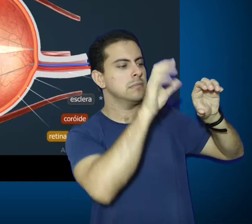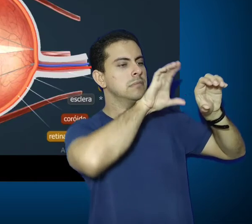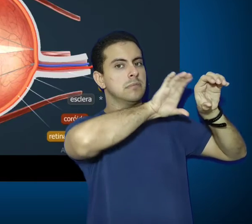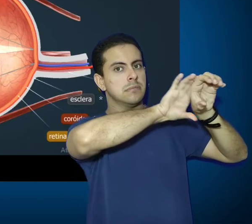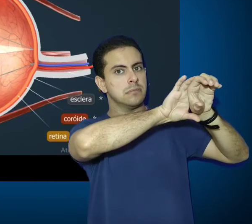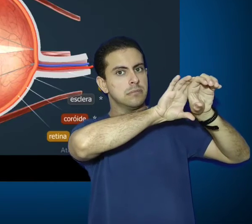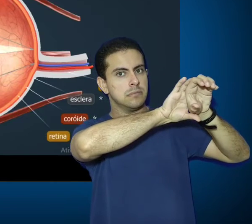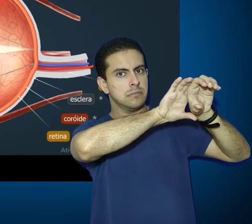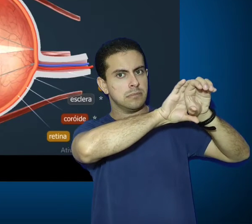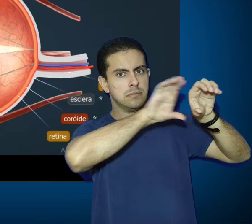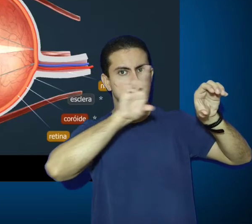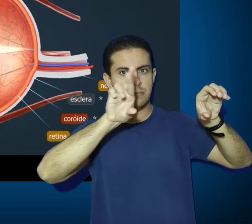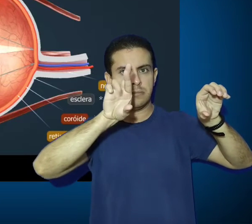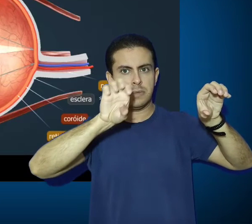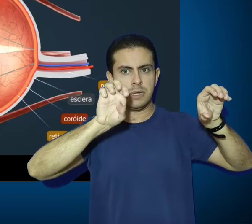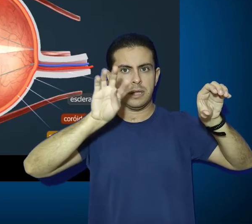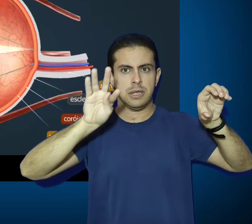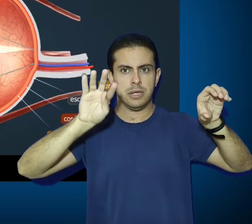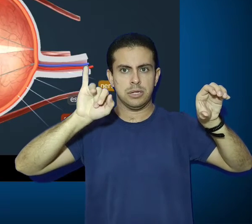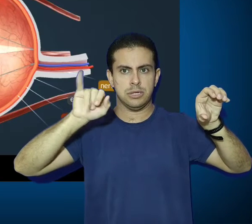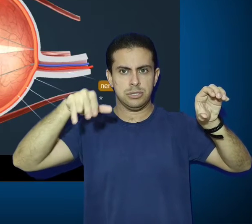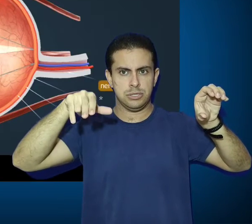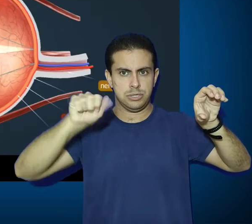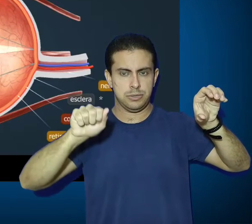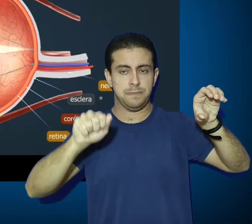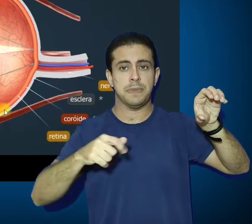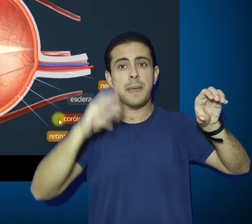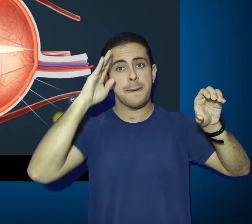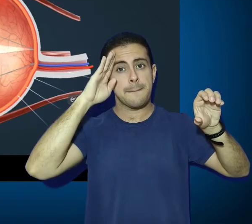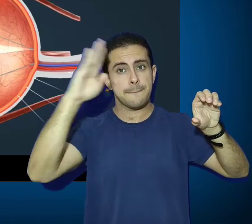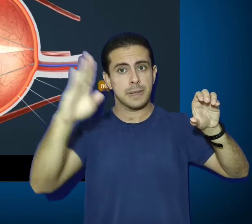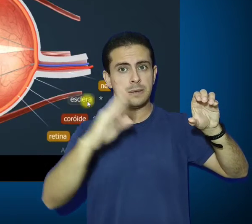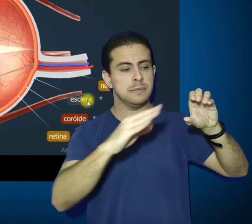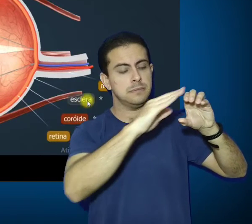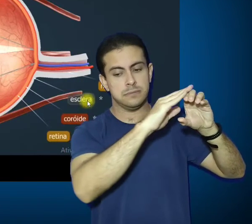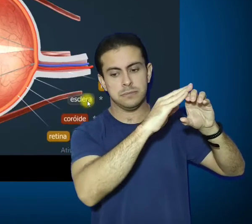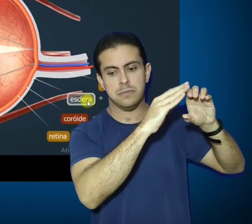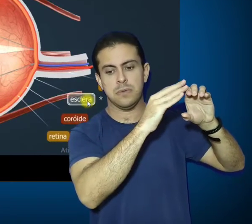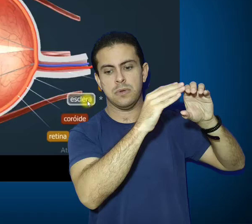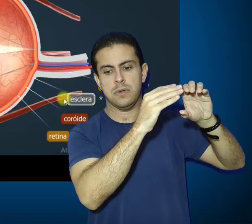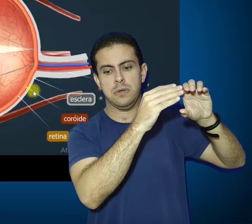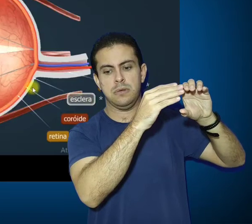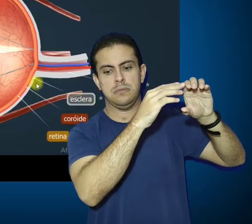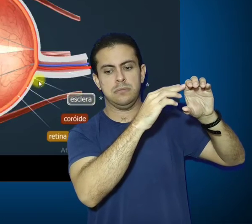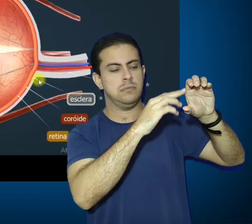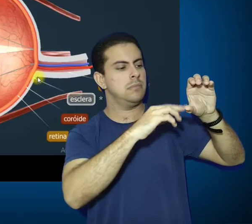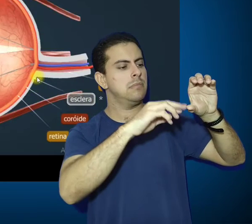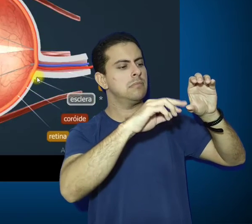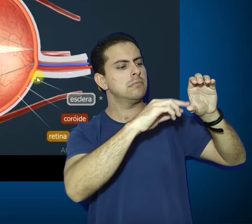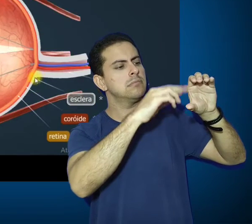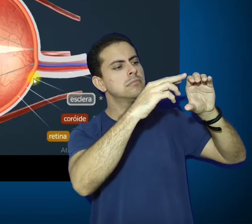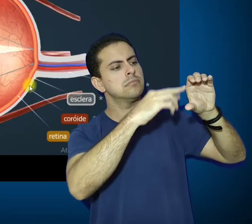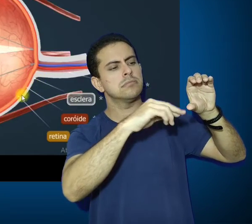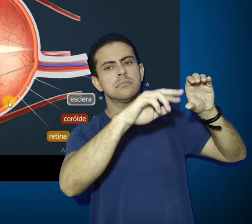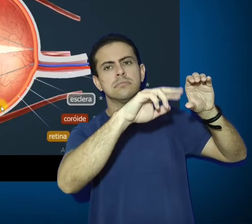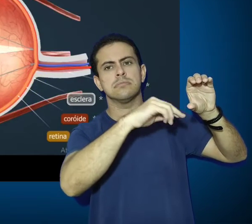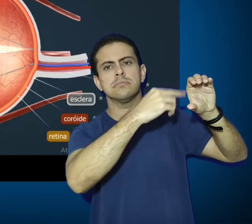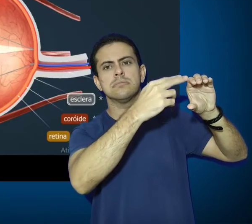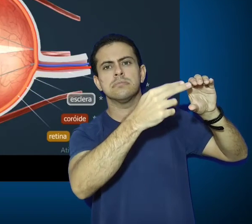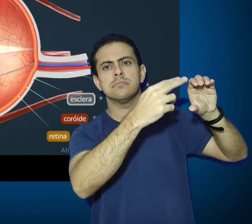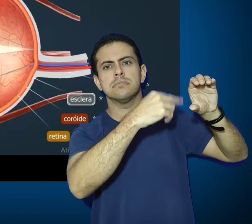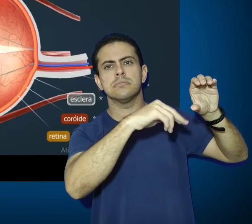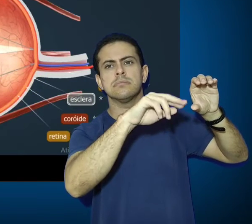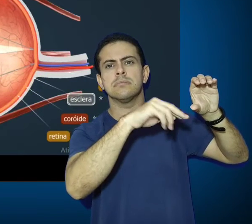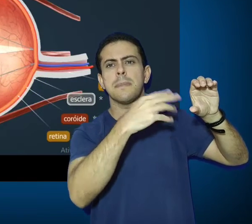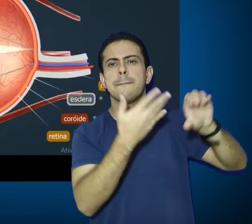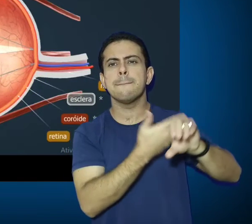As principais camadas do globo ocular são a esclera, que é essa parte que dá a